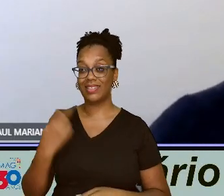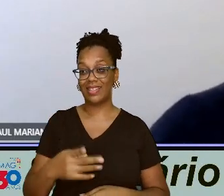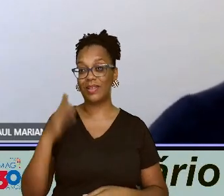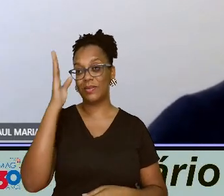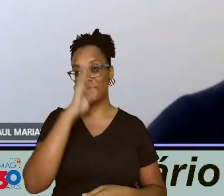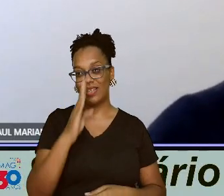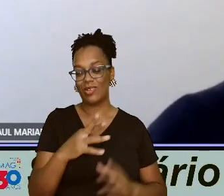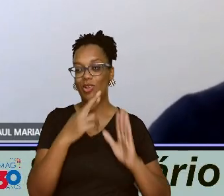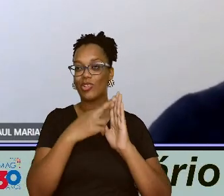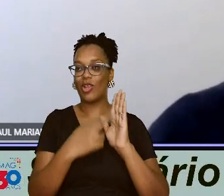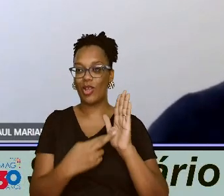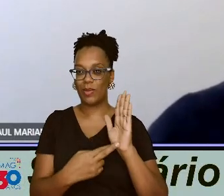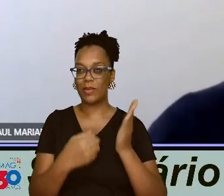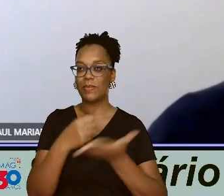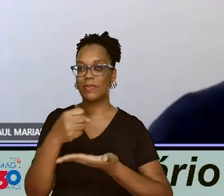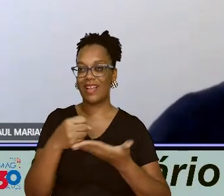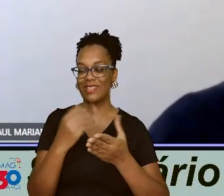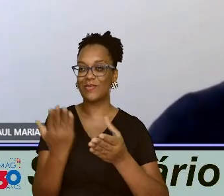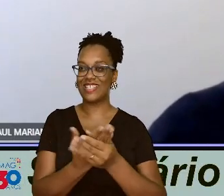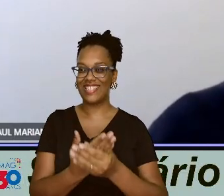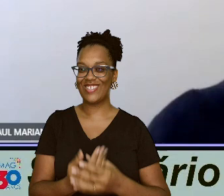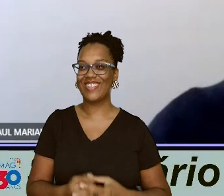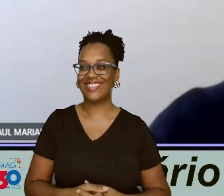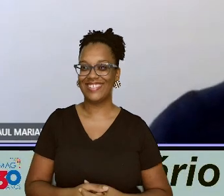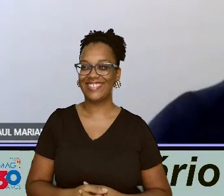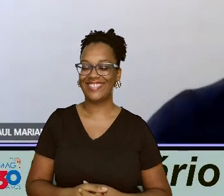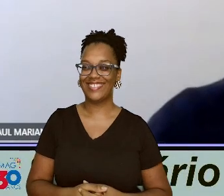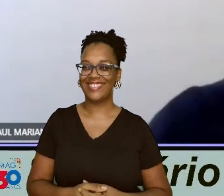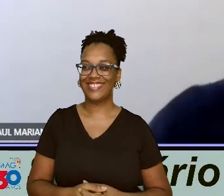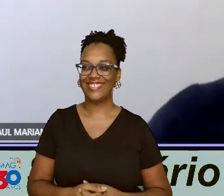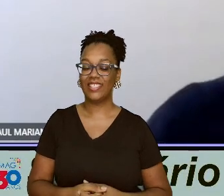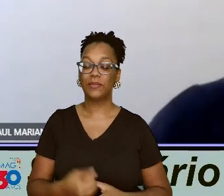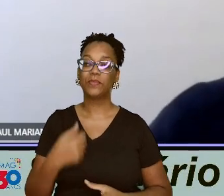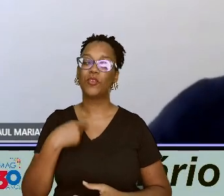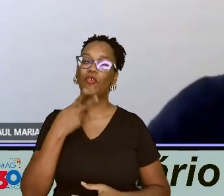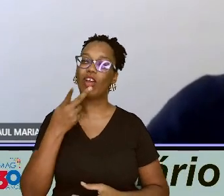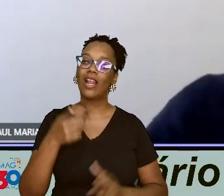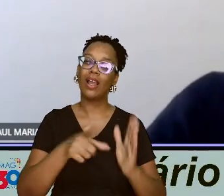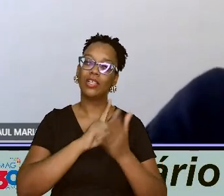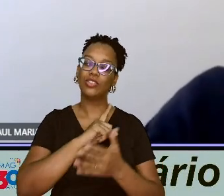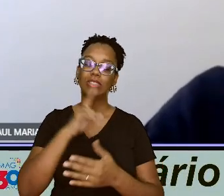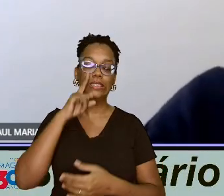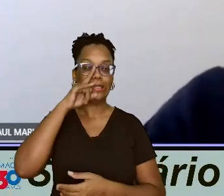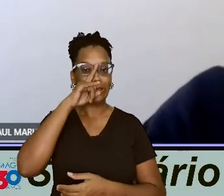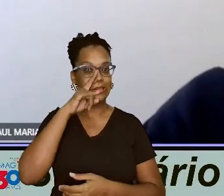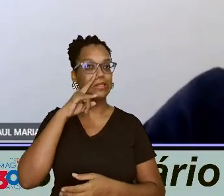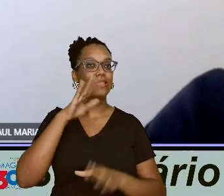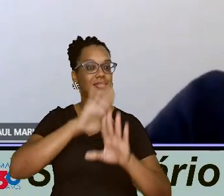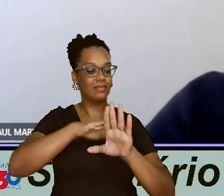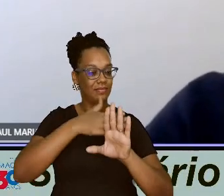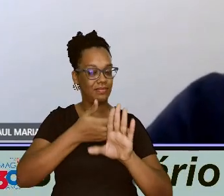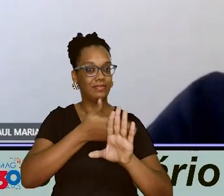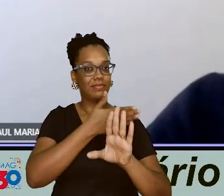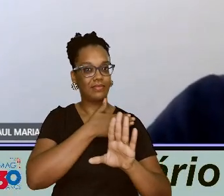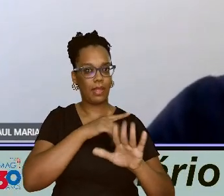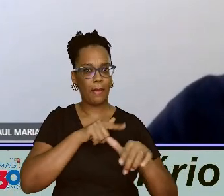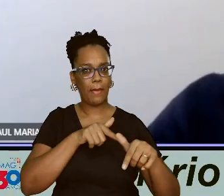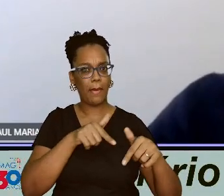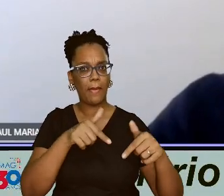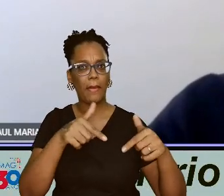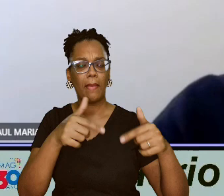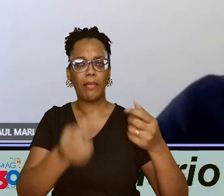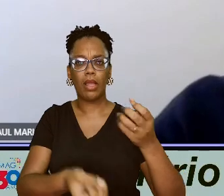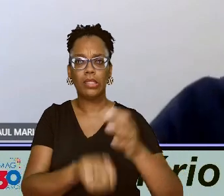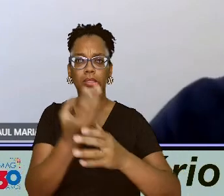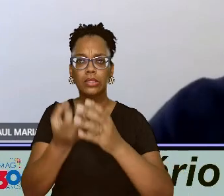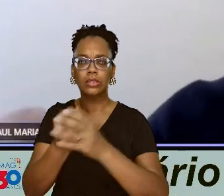da norma primária processual aqui. Né? Quando eu falei do perigo do precedente avançar para a criação da norma